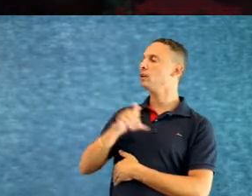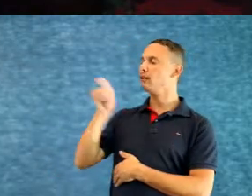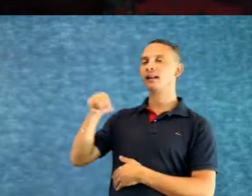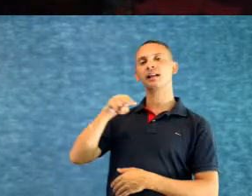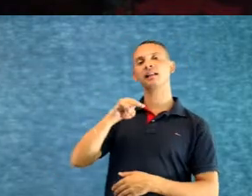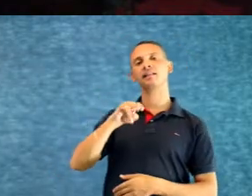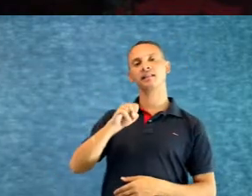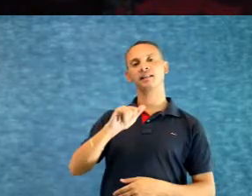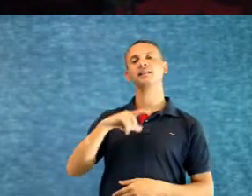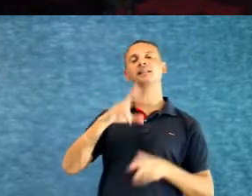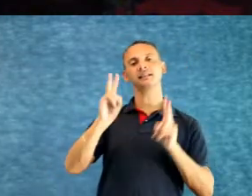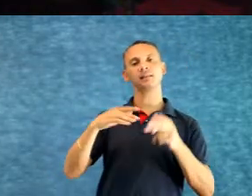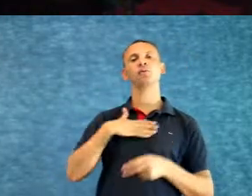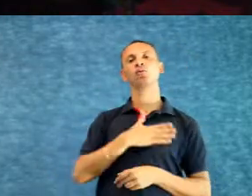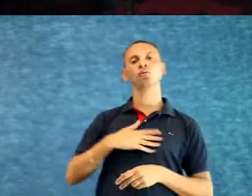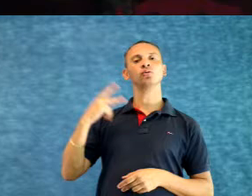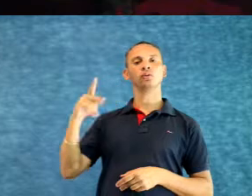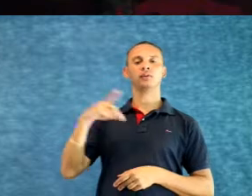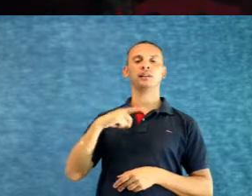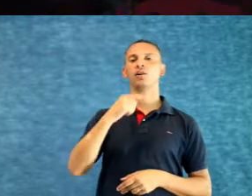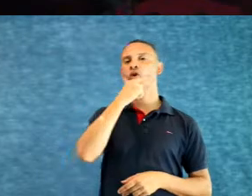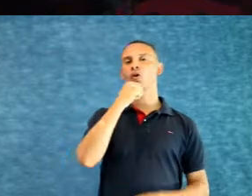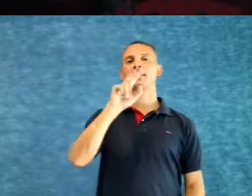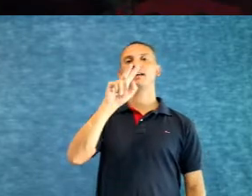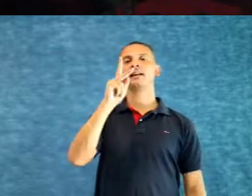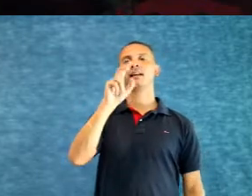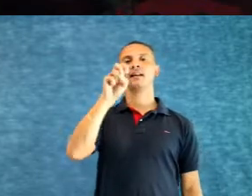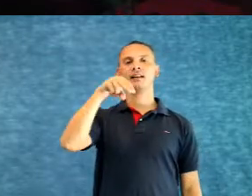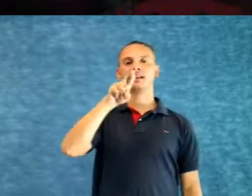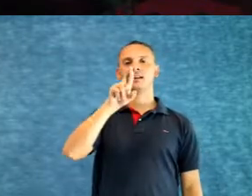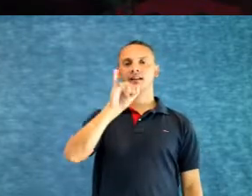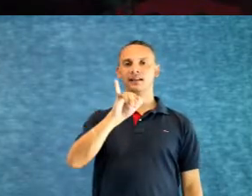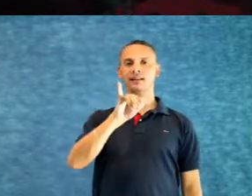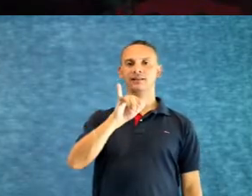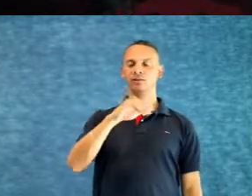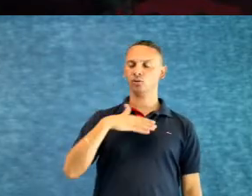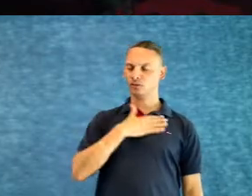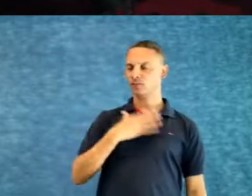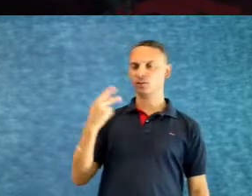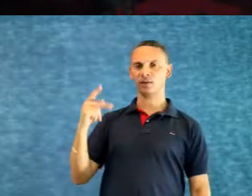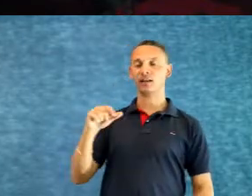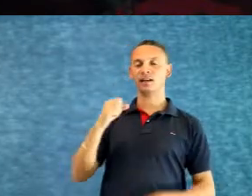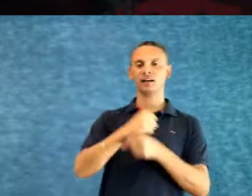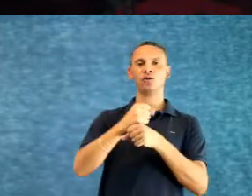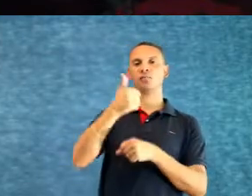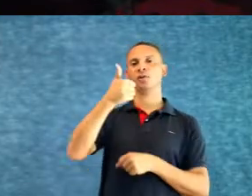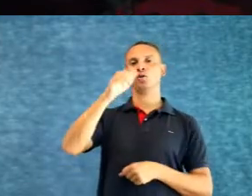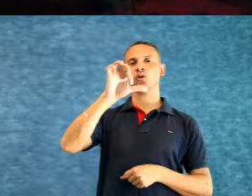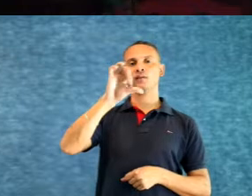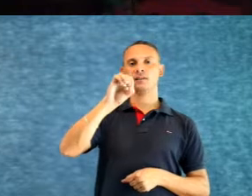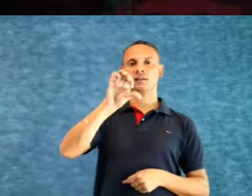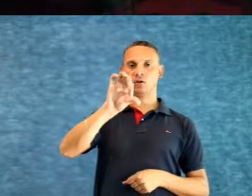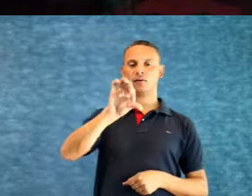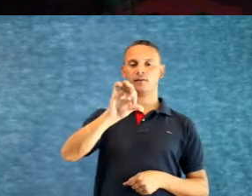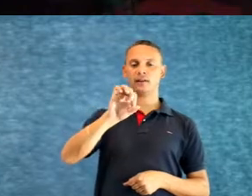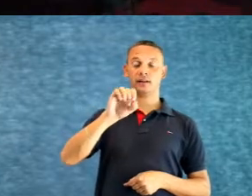por exemplo, que a filha havia publicado a correspondência de Nízia, alguém me perguntou, eu também não